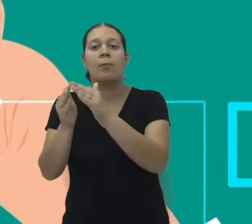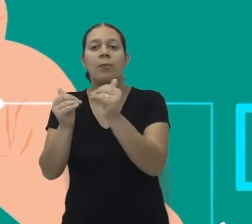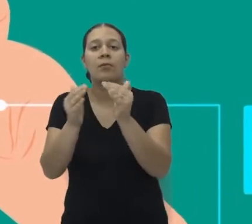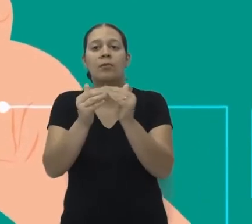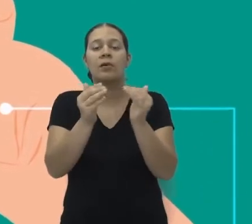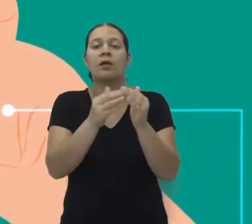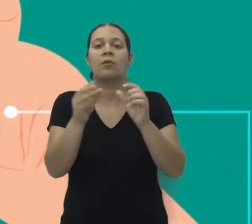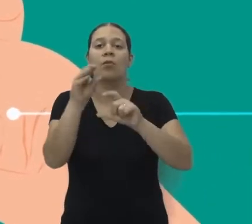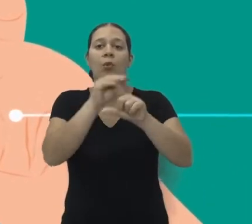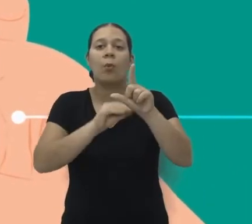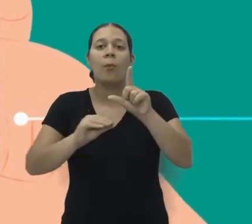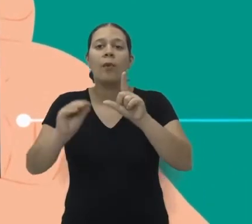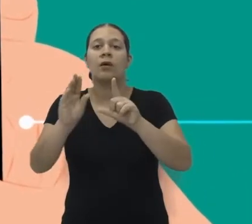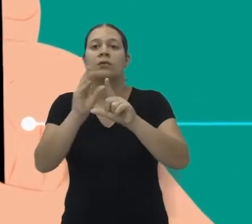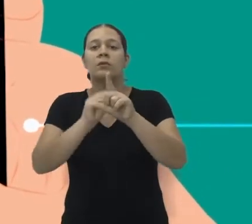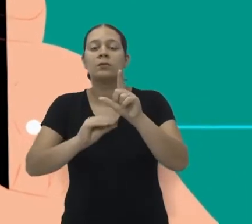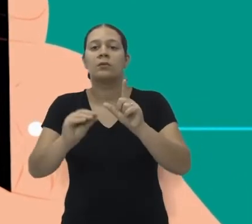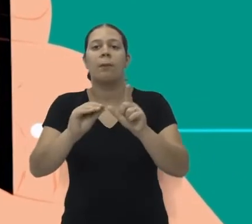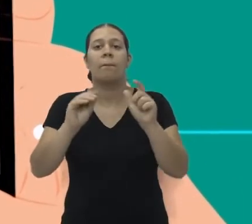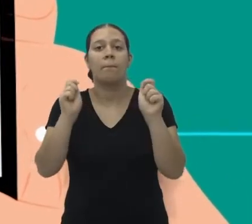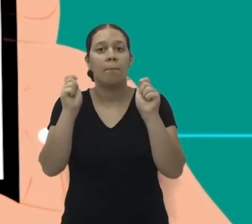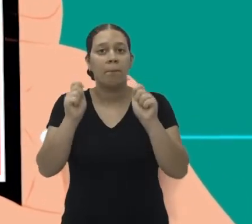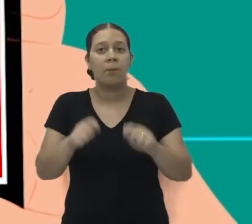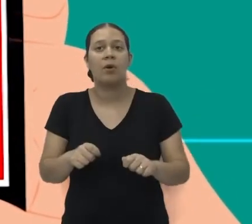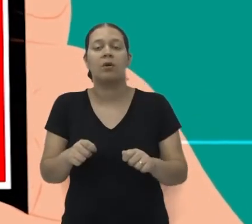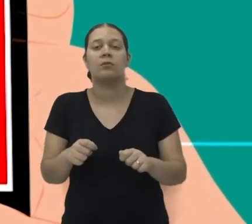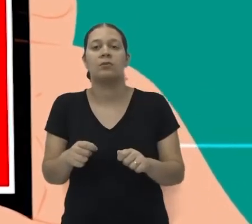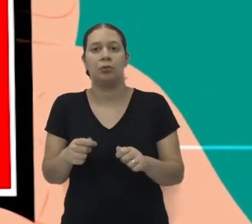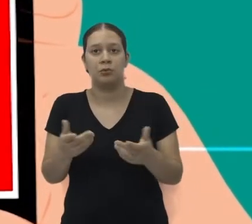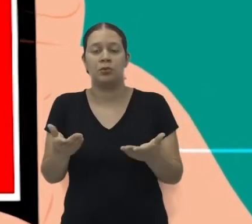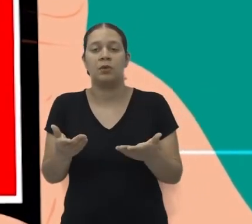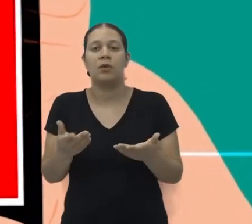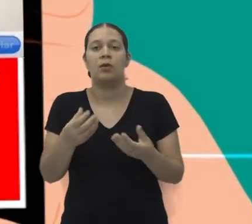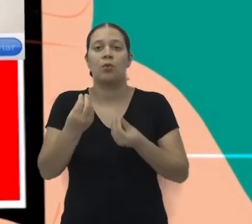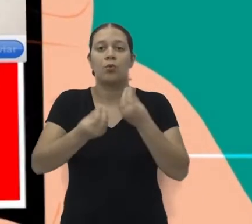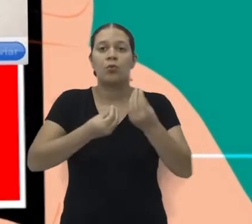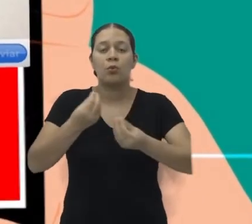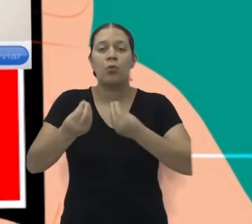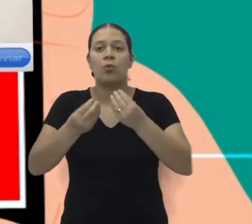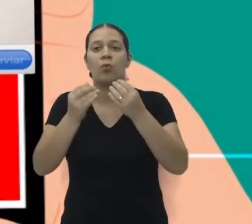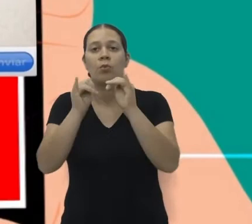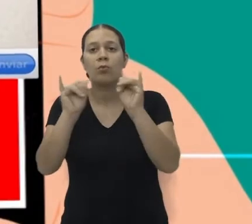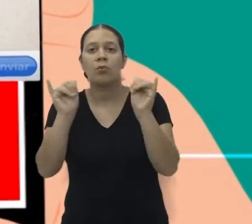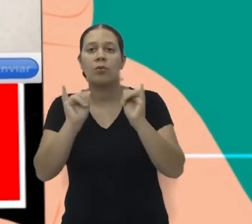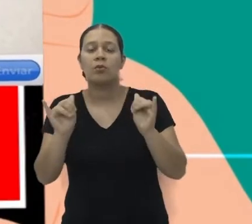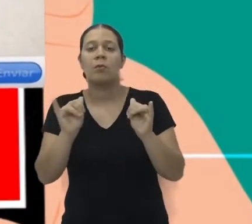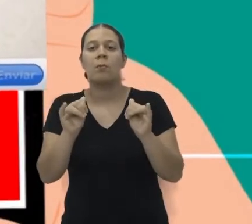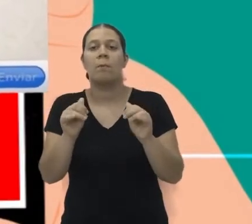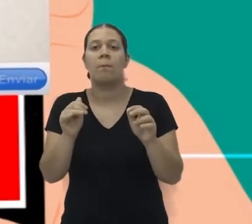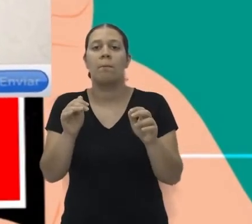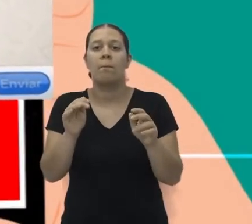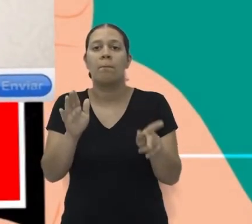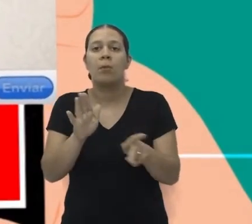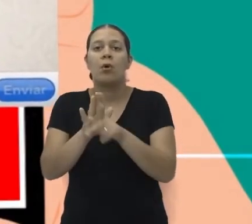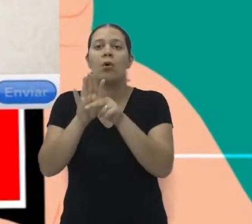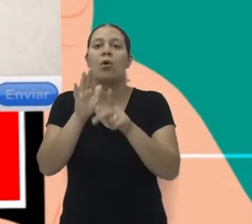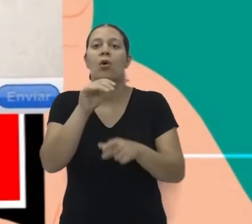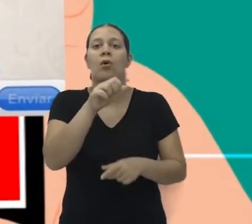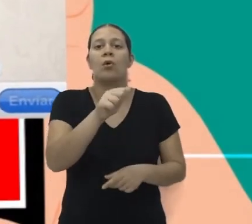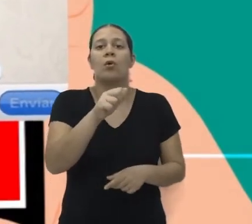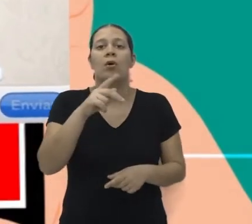inclusive, pedem para serem compartilhadas. Esse pedido pode ser direto, como aqueles que anunciam que o próprio